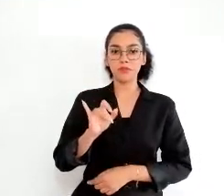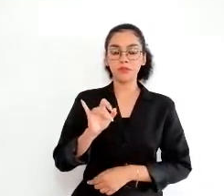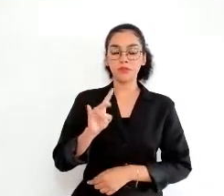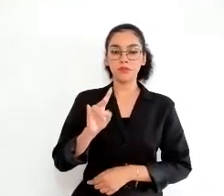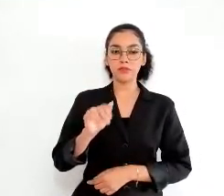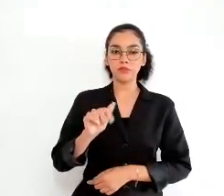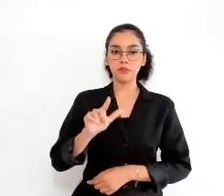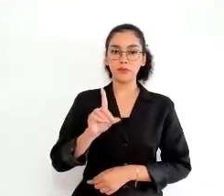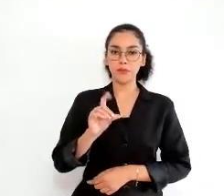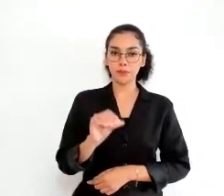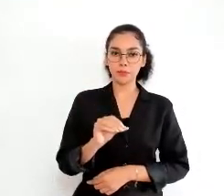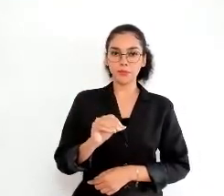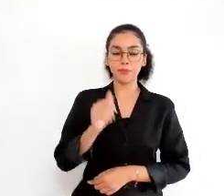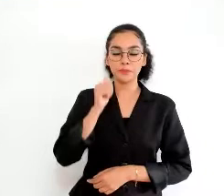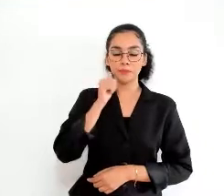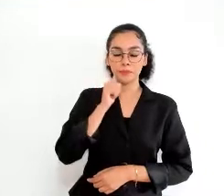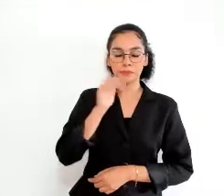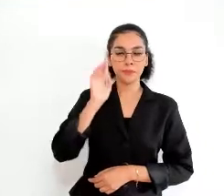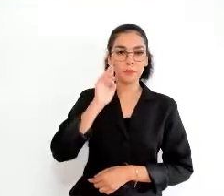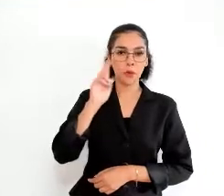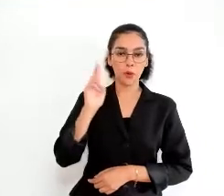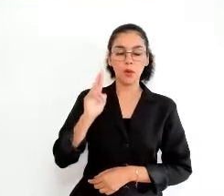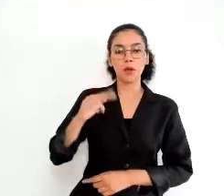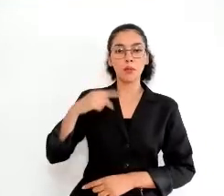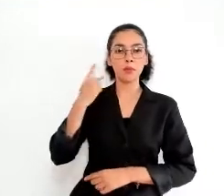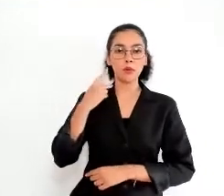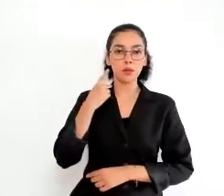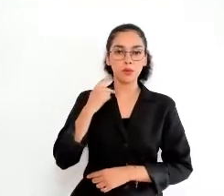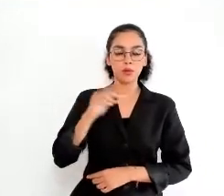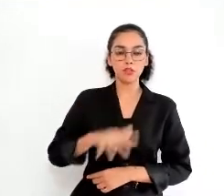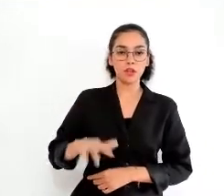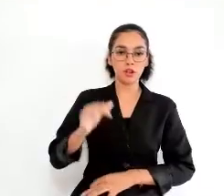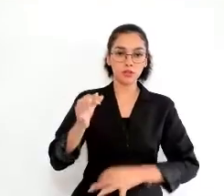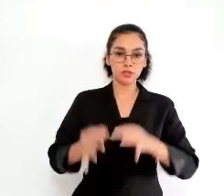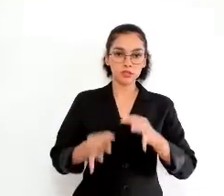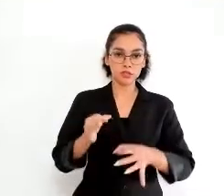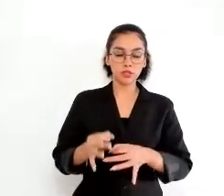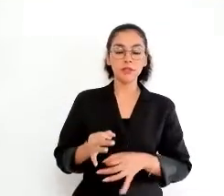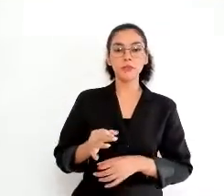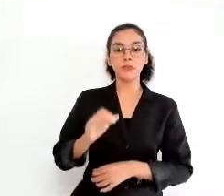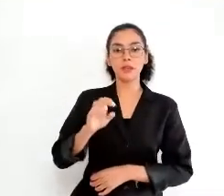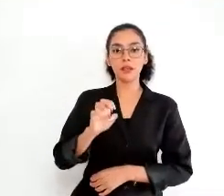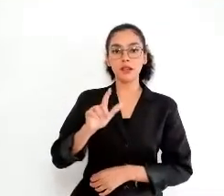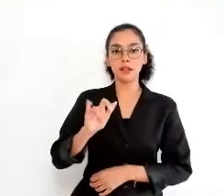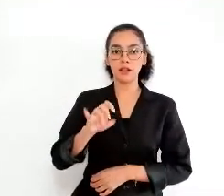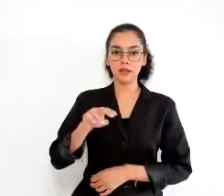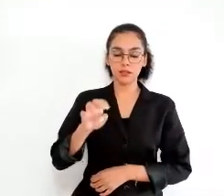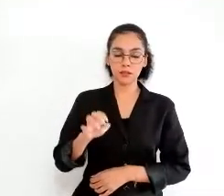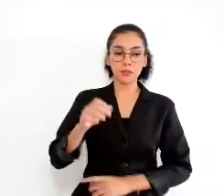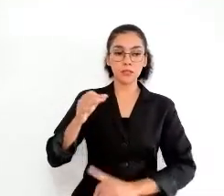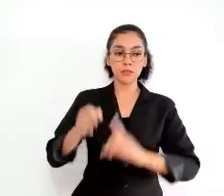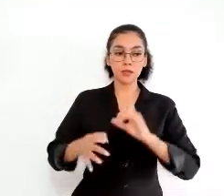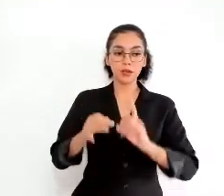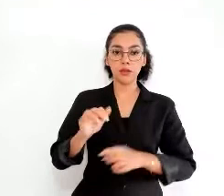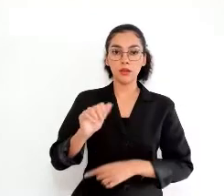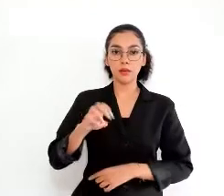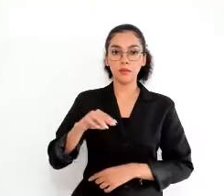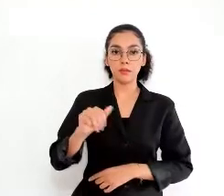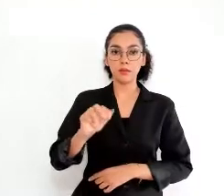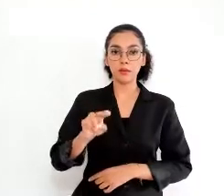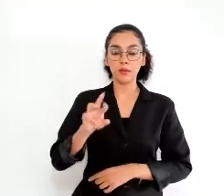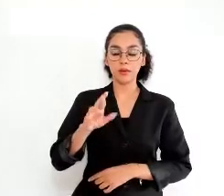senhora procuradora-geral de Justiça, Elaine Cardoso, desembargadores Amauri Moura Sobrinho, Cláudio